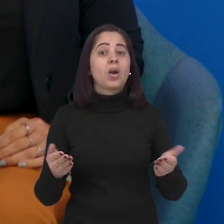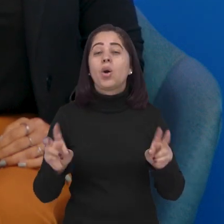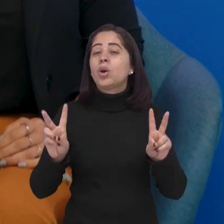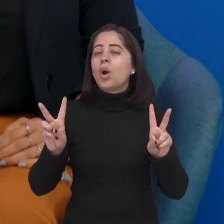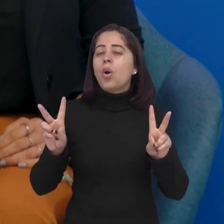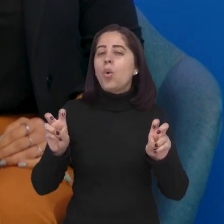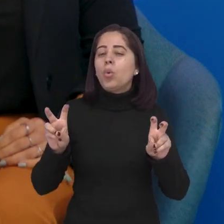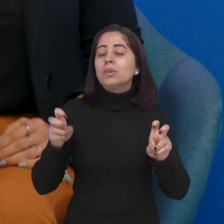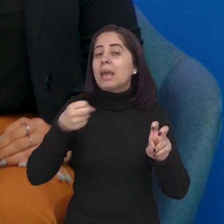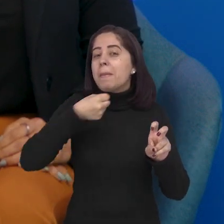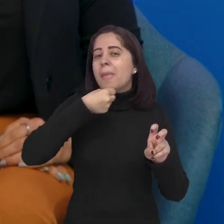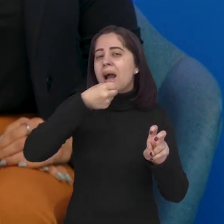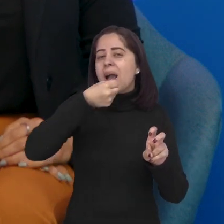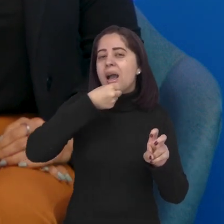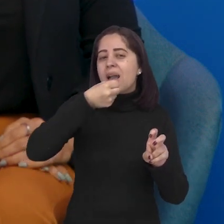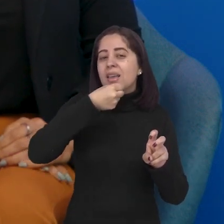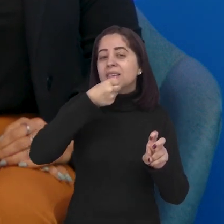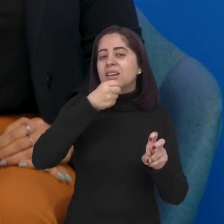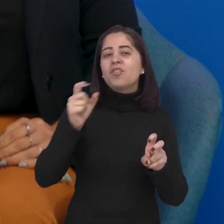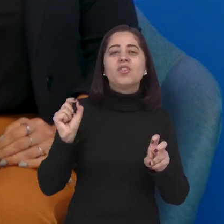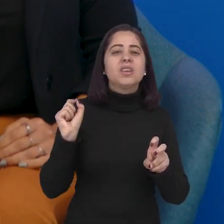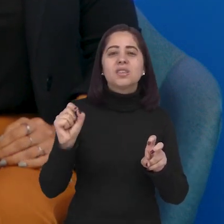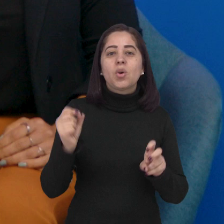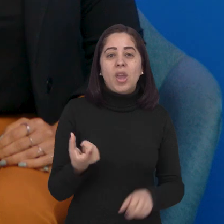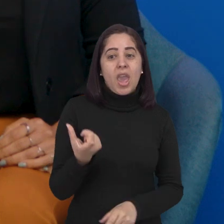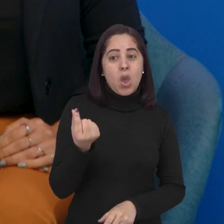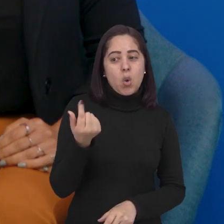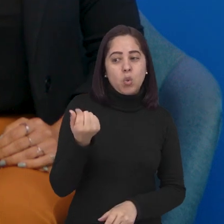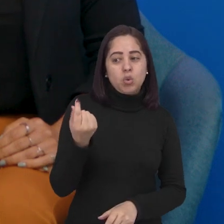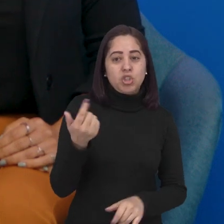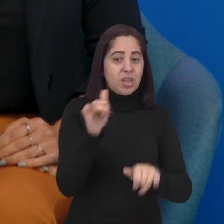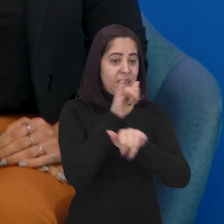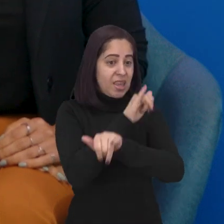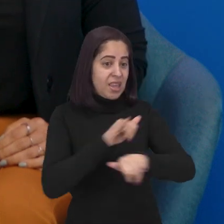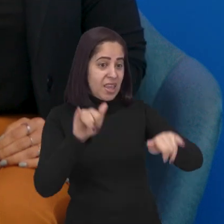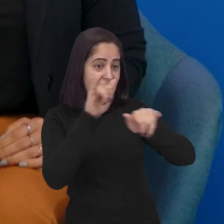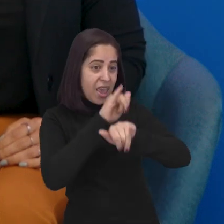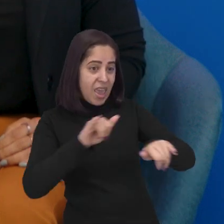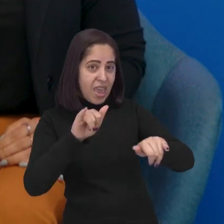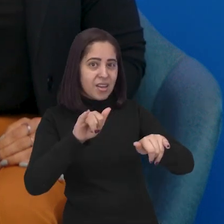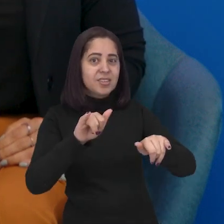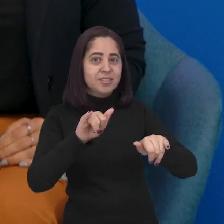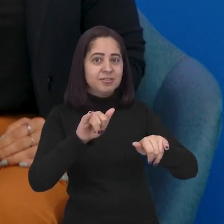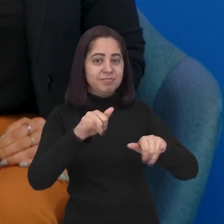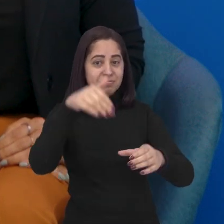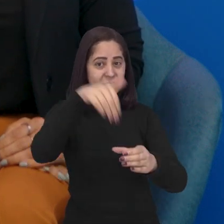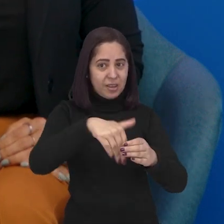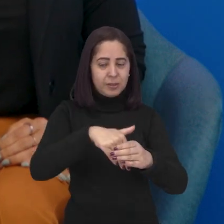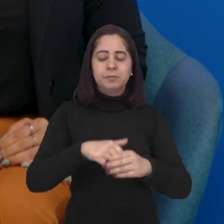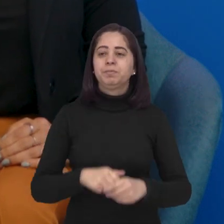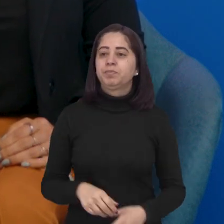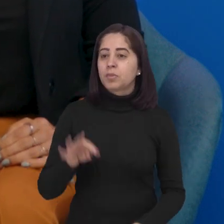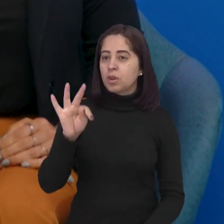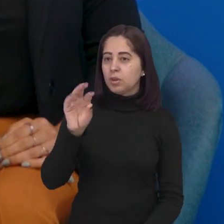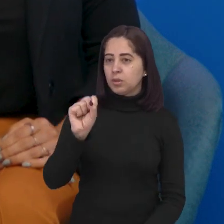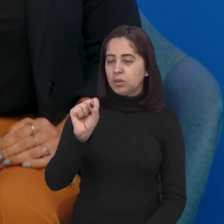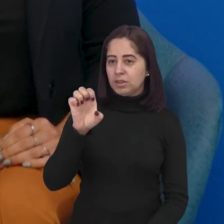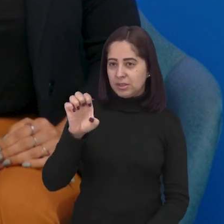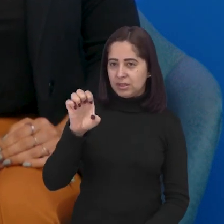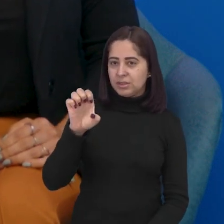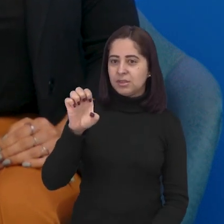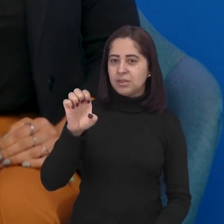a nossa entrevista, o nosso assunto aqui é o financiamento de campanhas. Pois é, Marvin. O TSE, o Tribunal